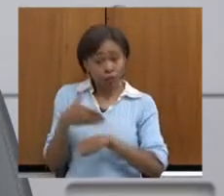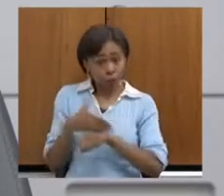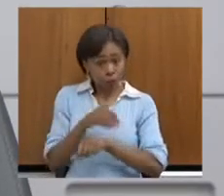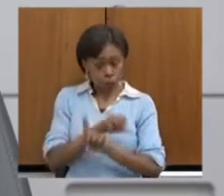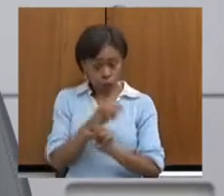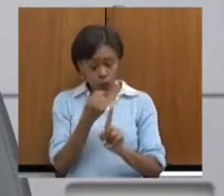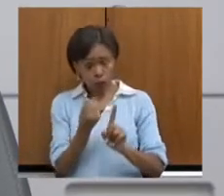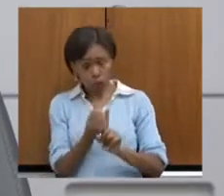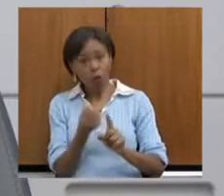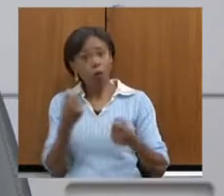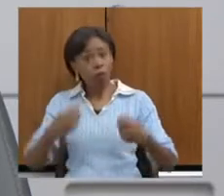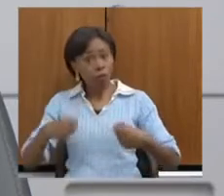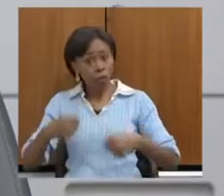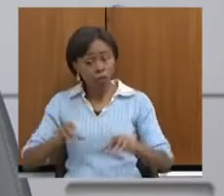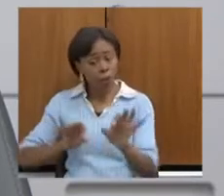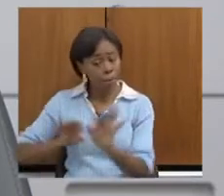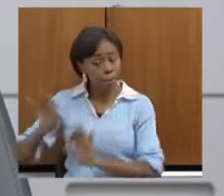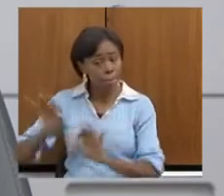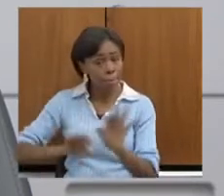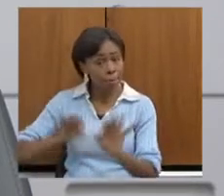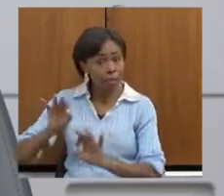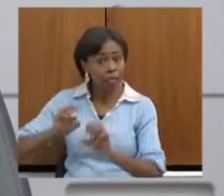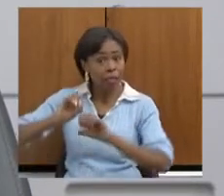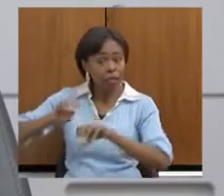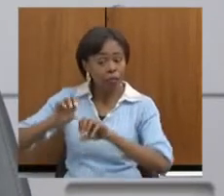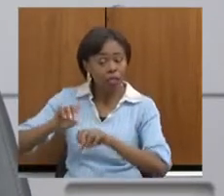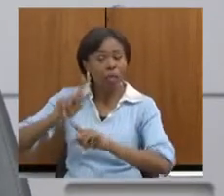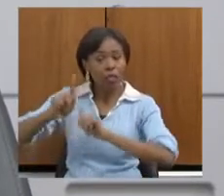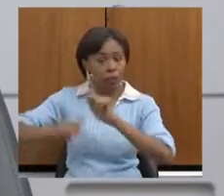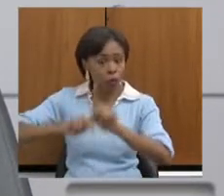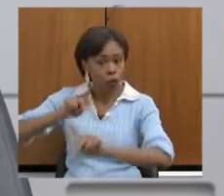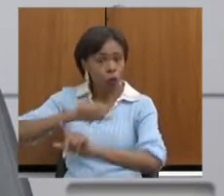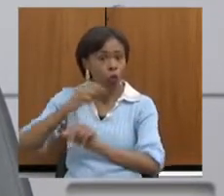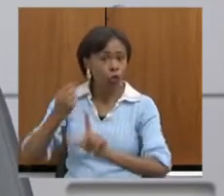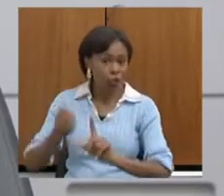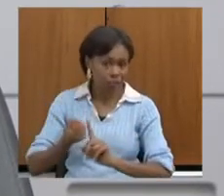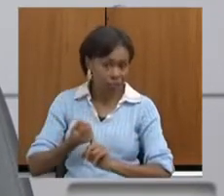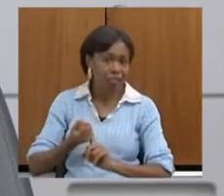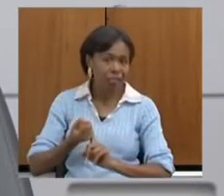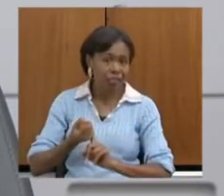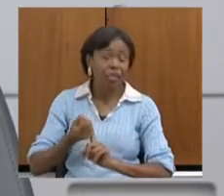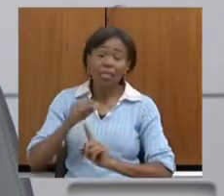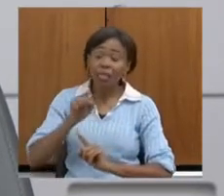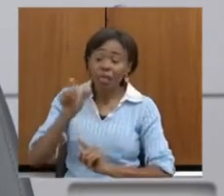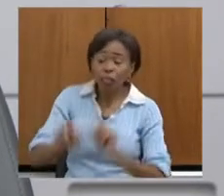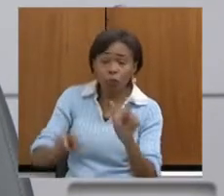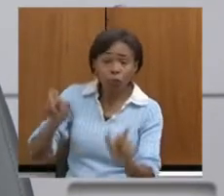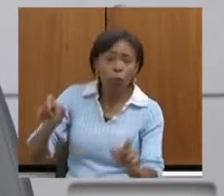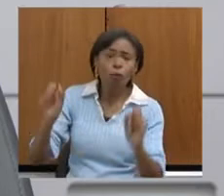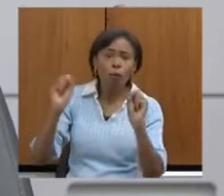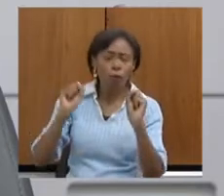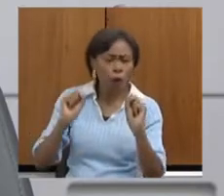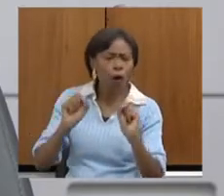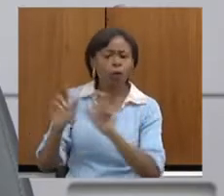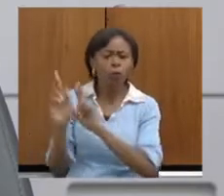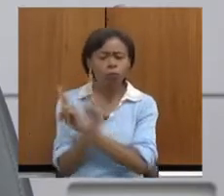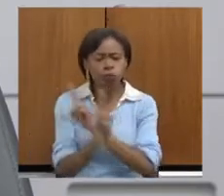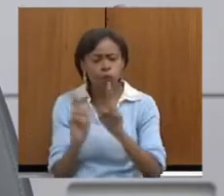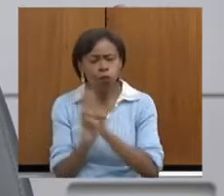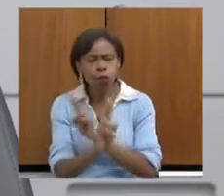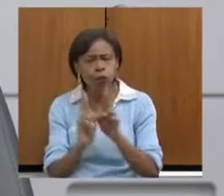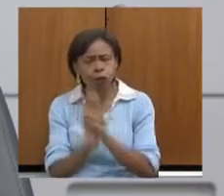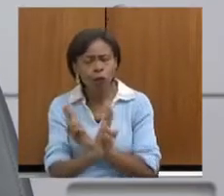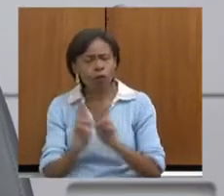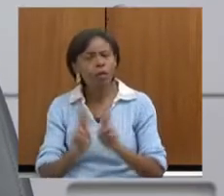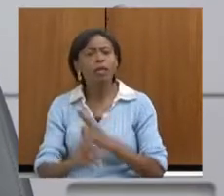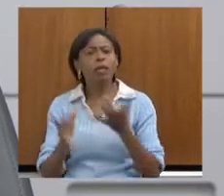envolve preparação da sociedade e dos indivíduos permitindo que as pessoas possam se envolver mais diretamente nos Espaços